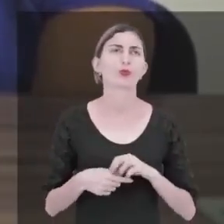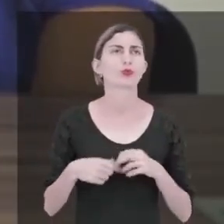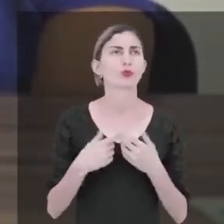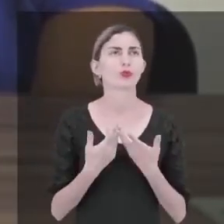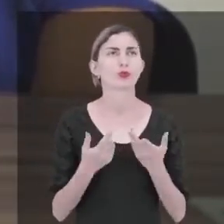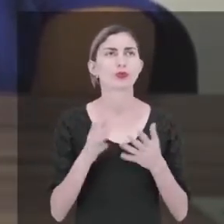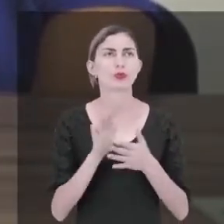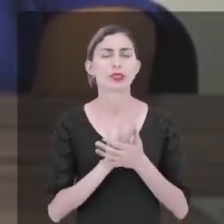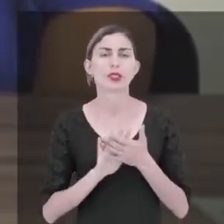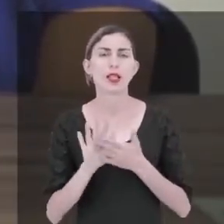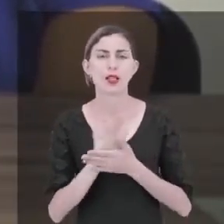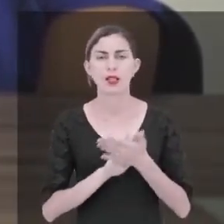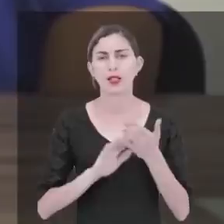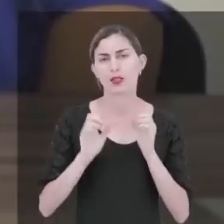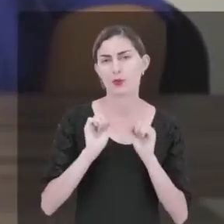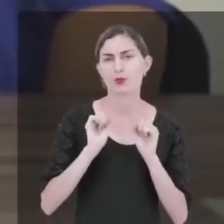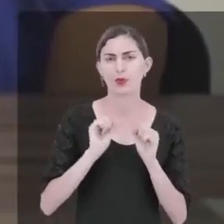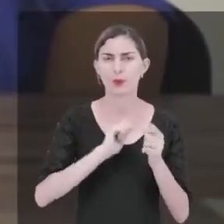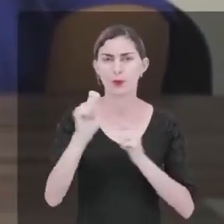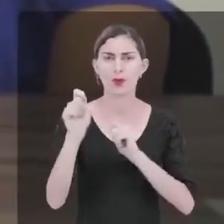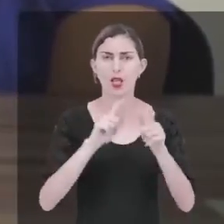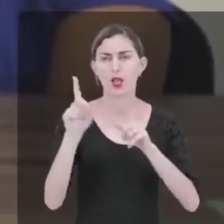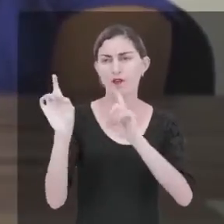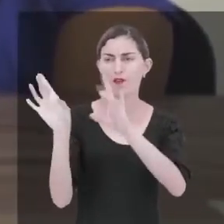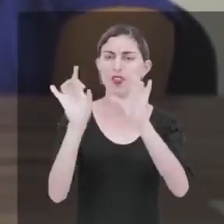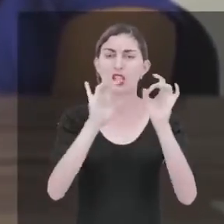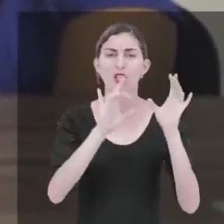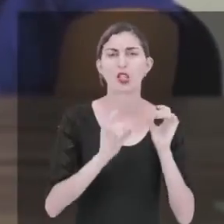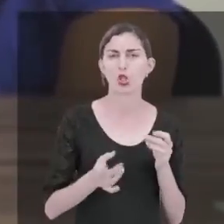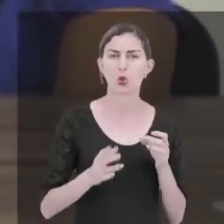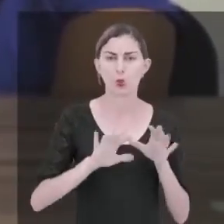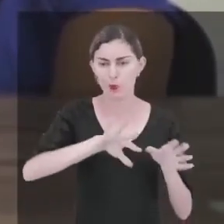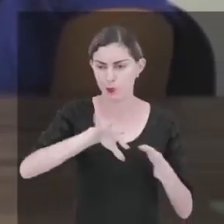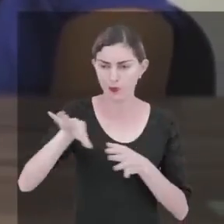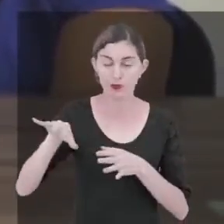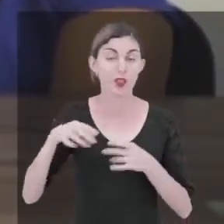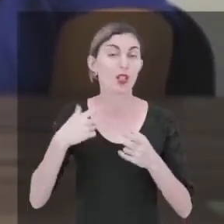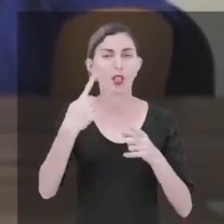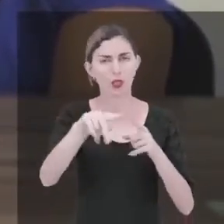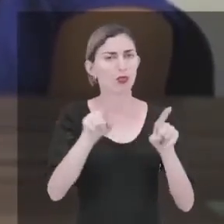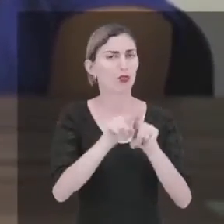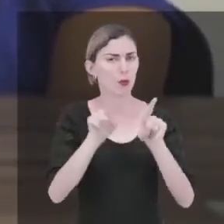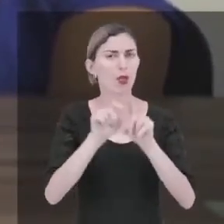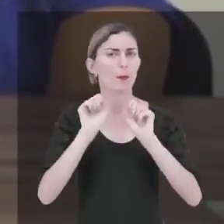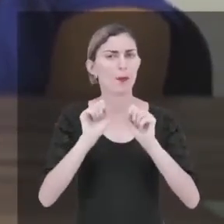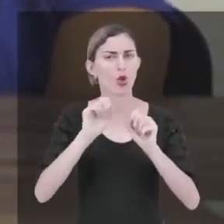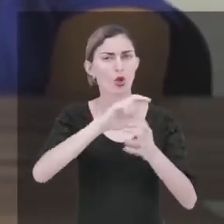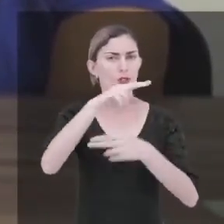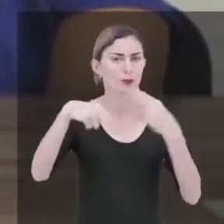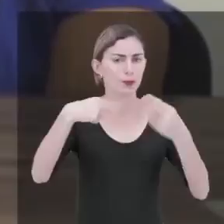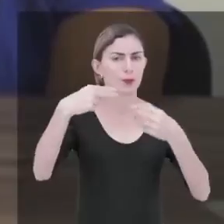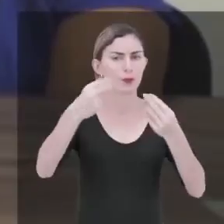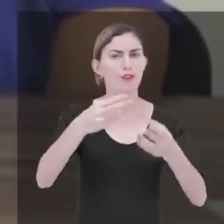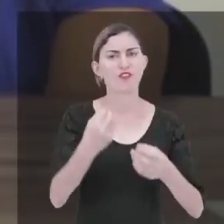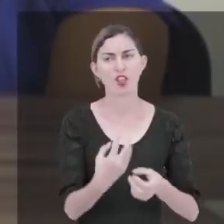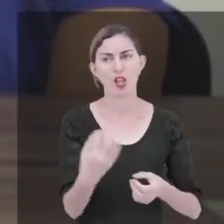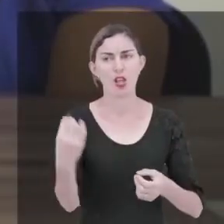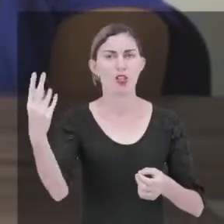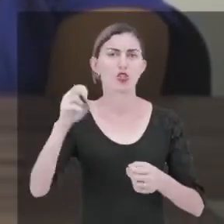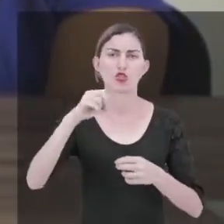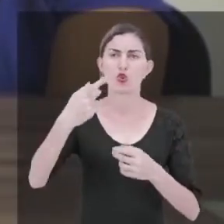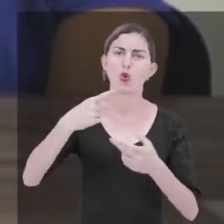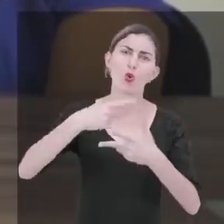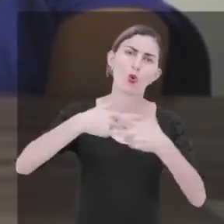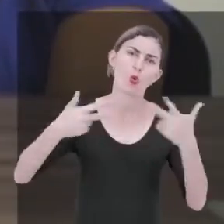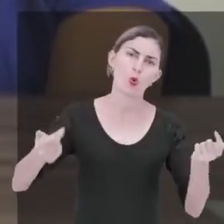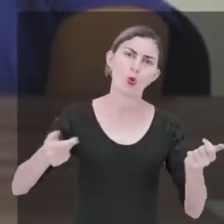folha de pagamento, nada pode ser pago a um vendedor à parte, ou ele também pode ser premiado com viagens